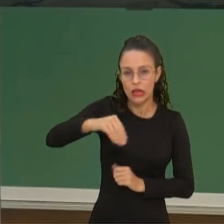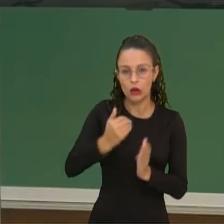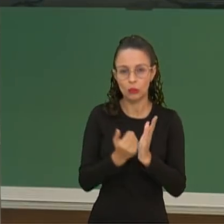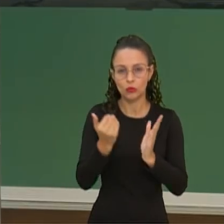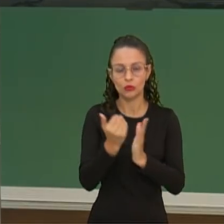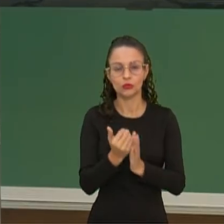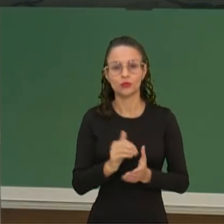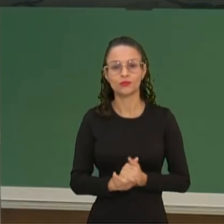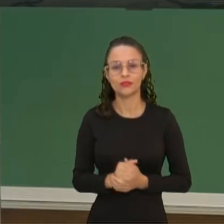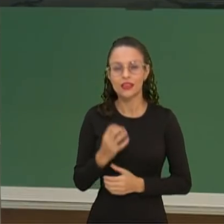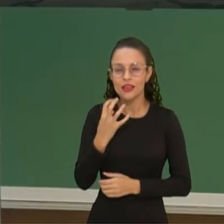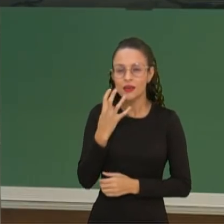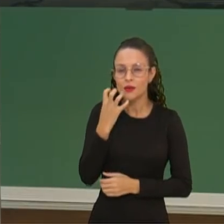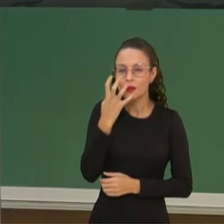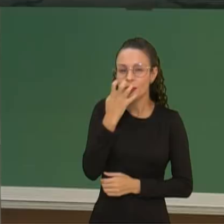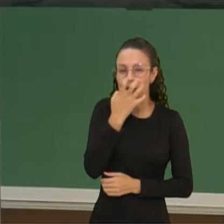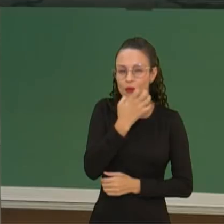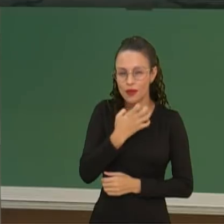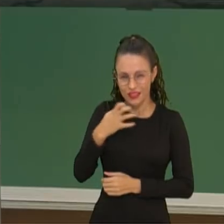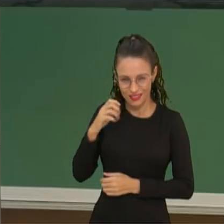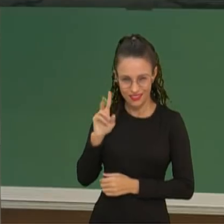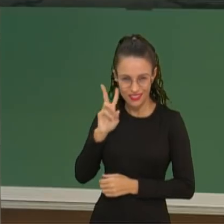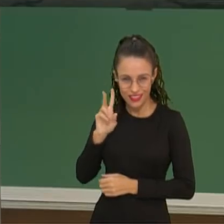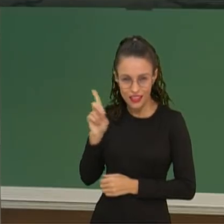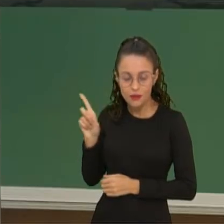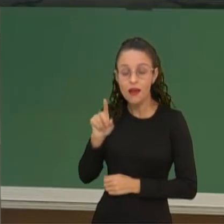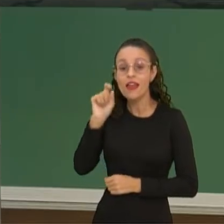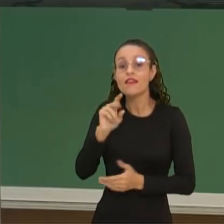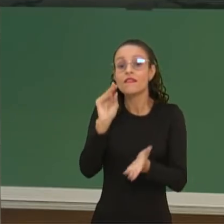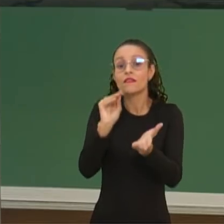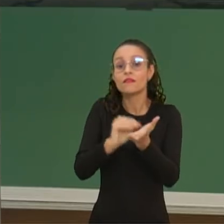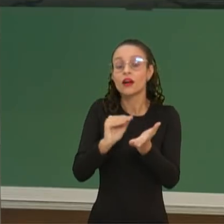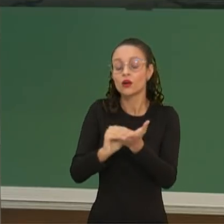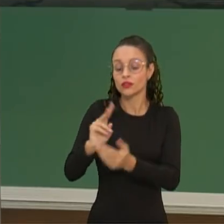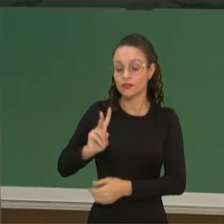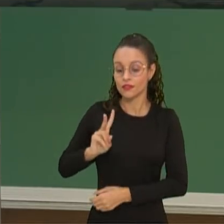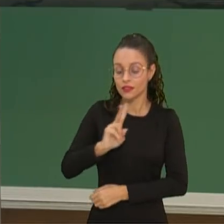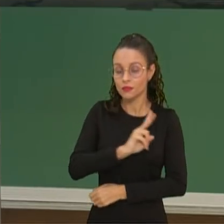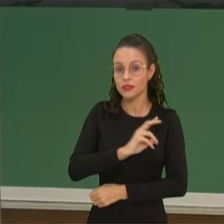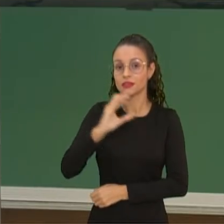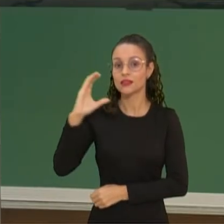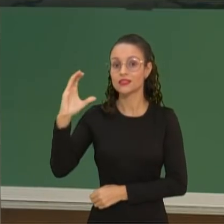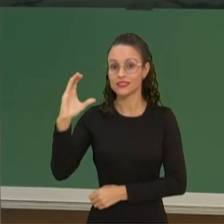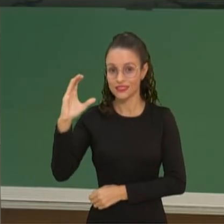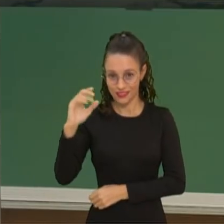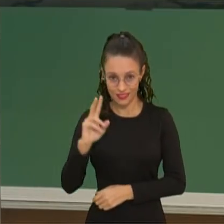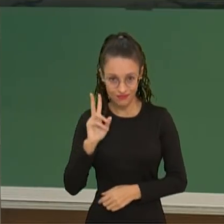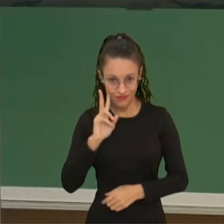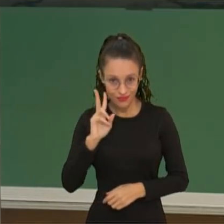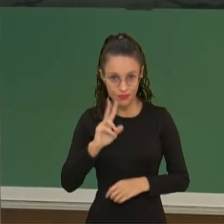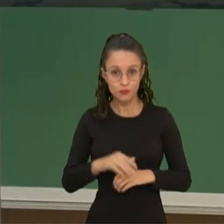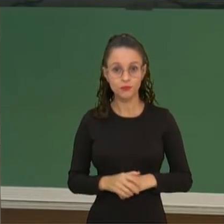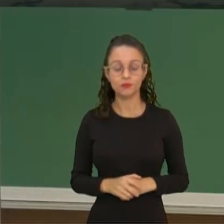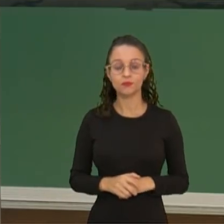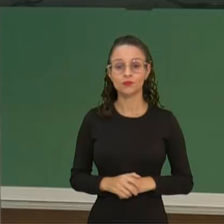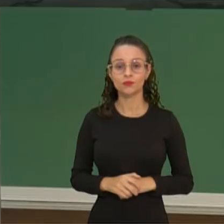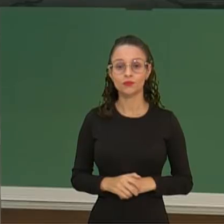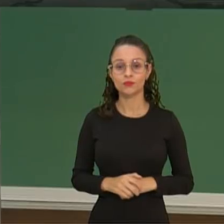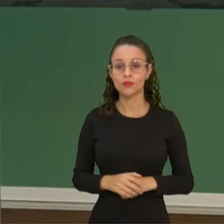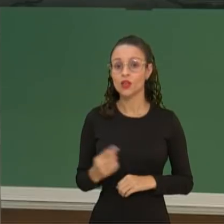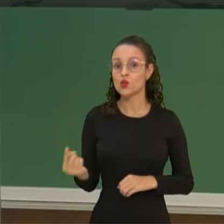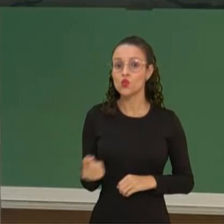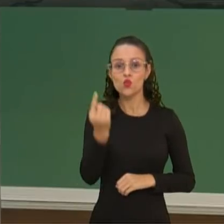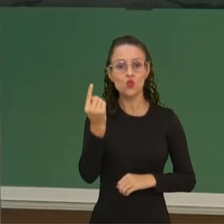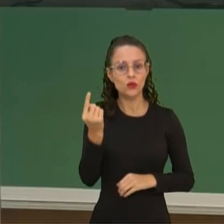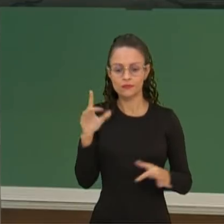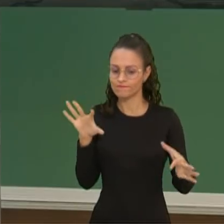O escorbuto, vocês lembram? É a carência da vitamina C, a doença dos marinheiros. E a única que não